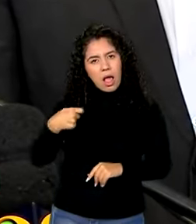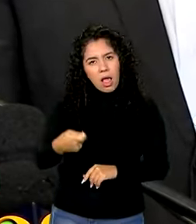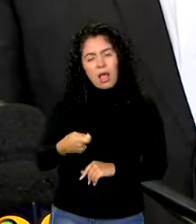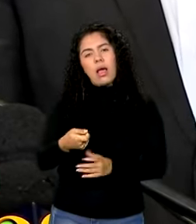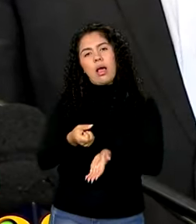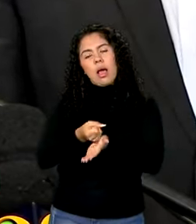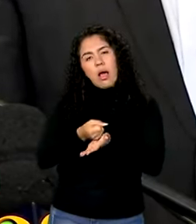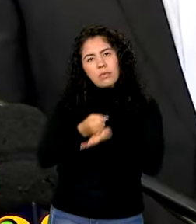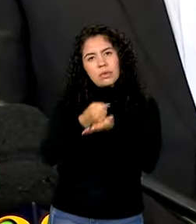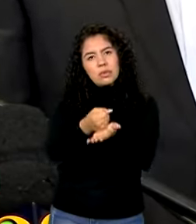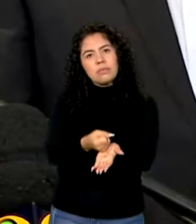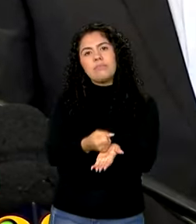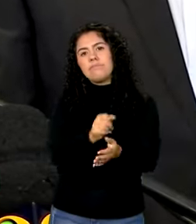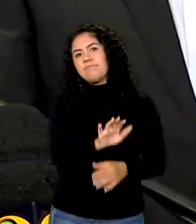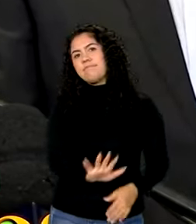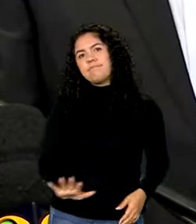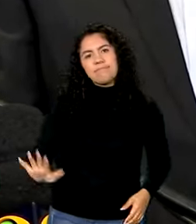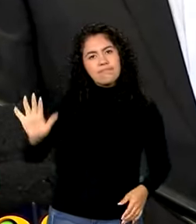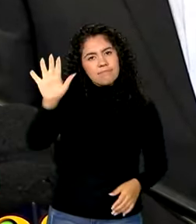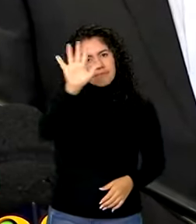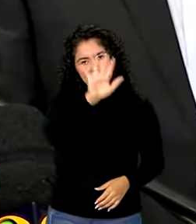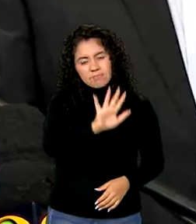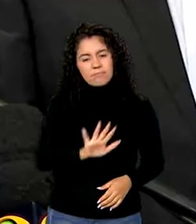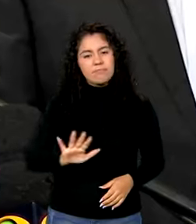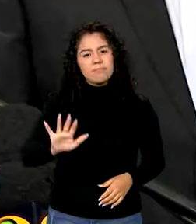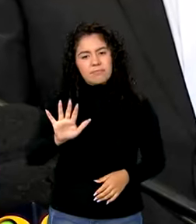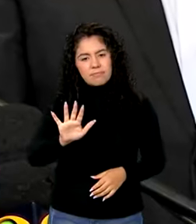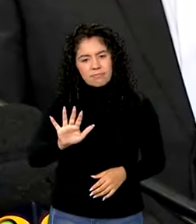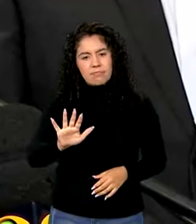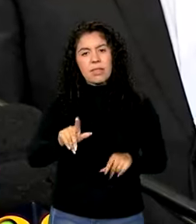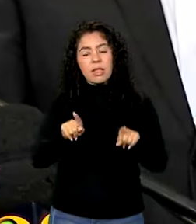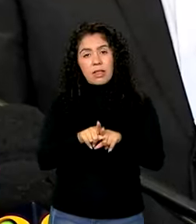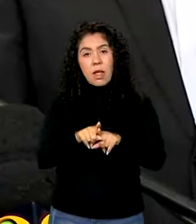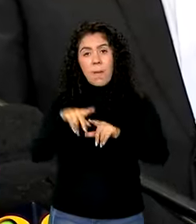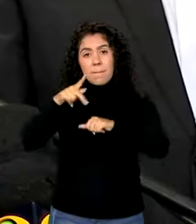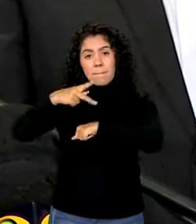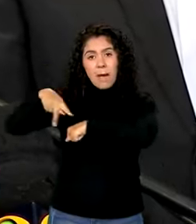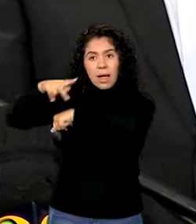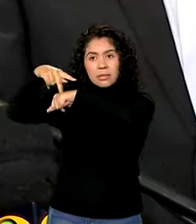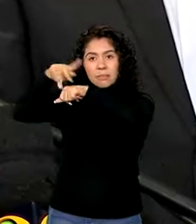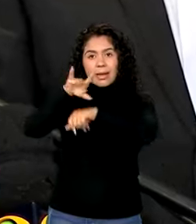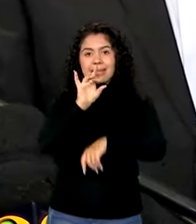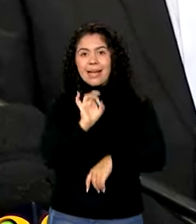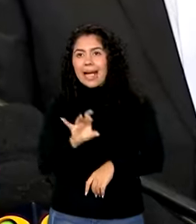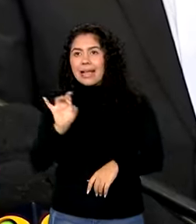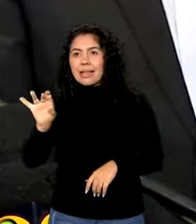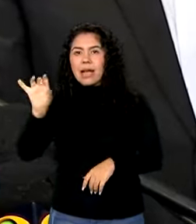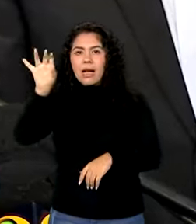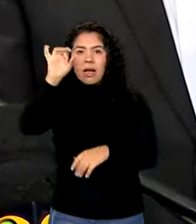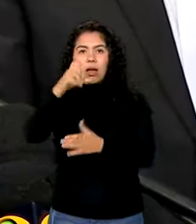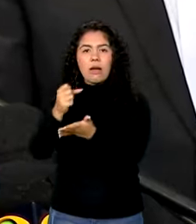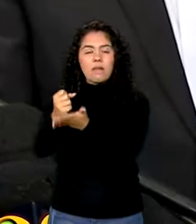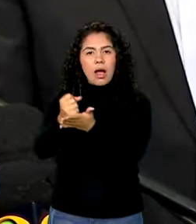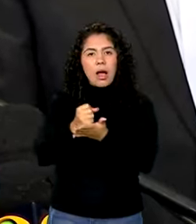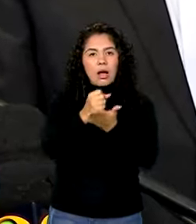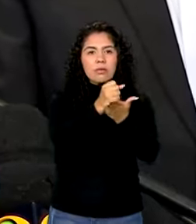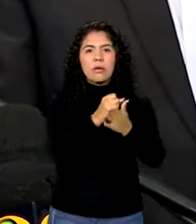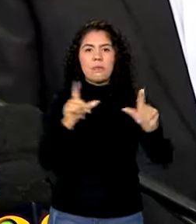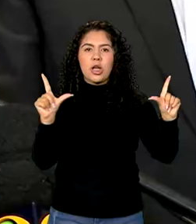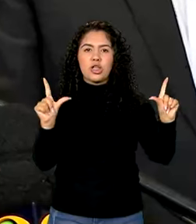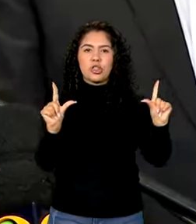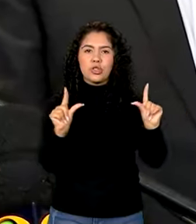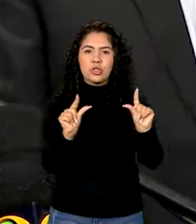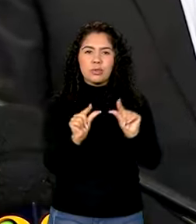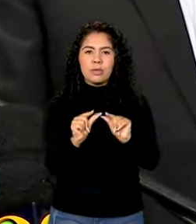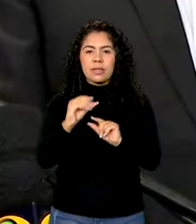contribuições nacionalmente determinadas. Cada país vai dar uma contribuição para reduzir emissão